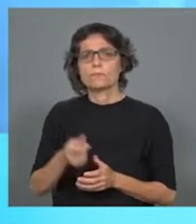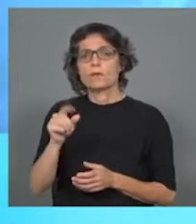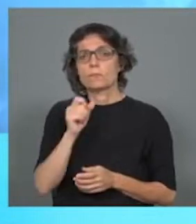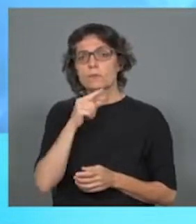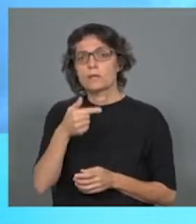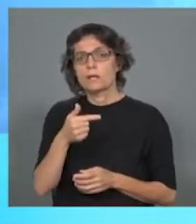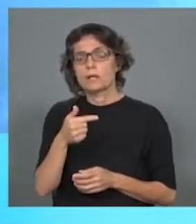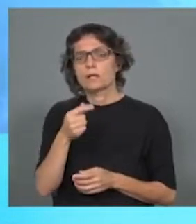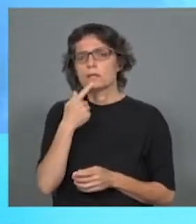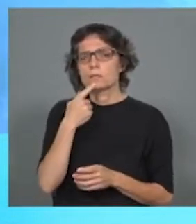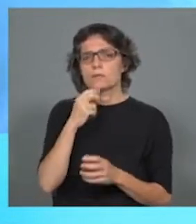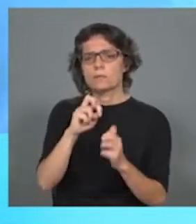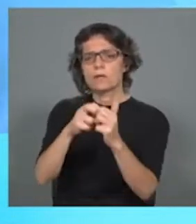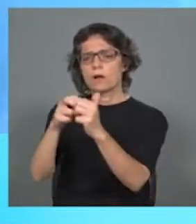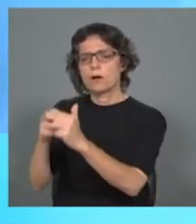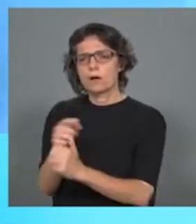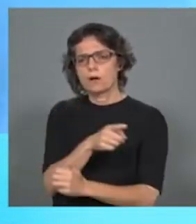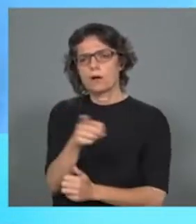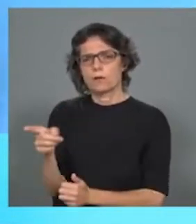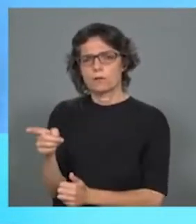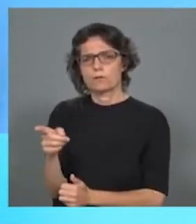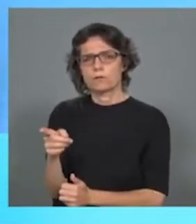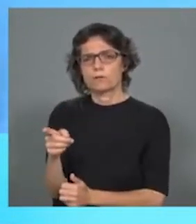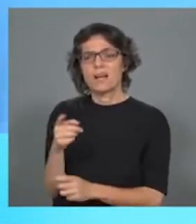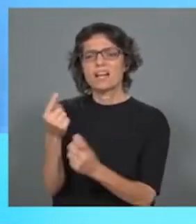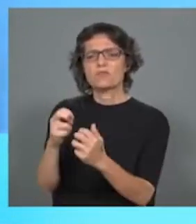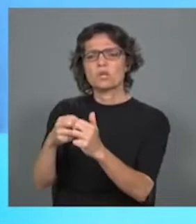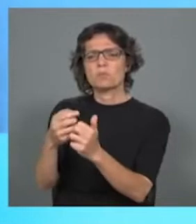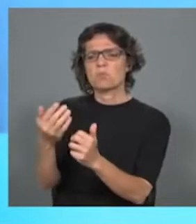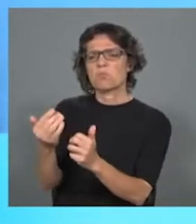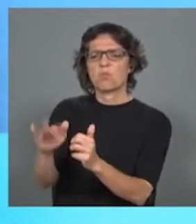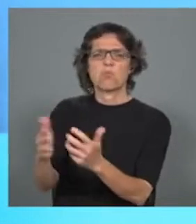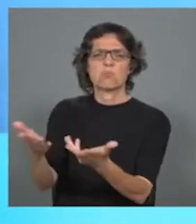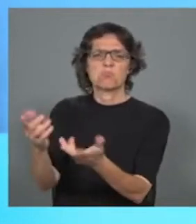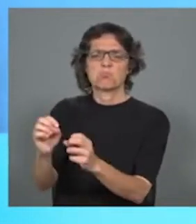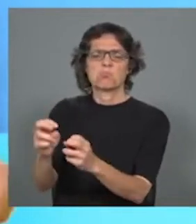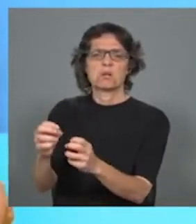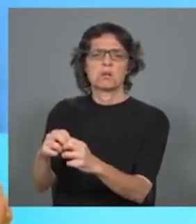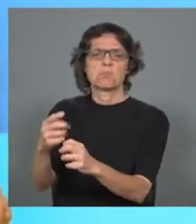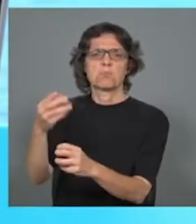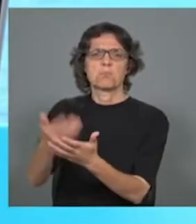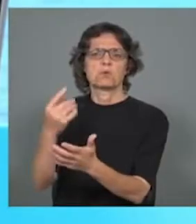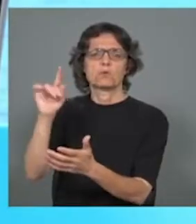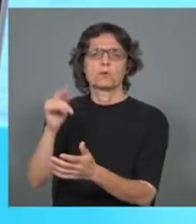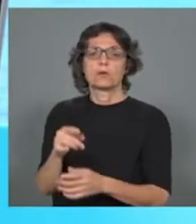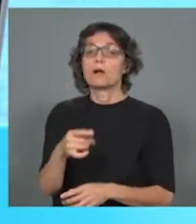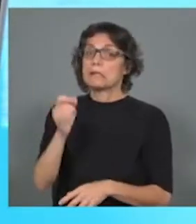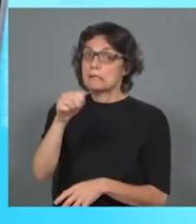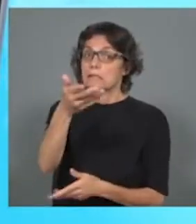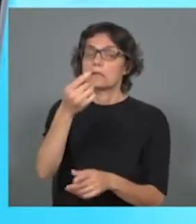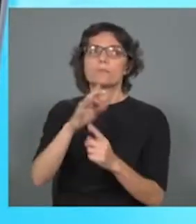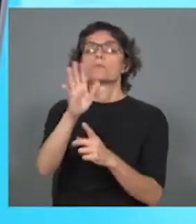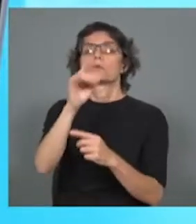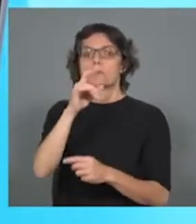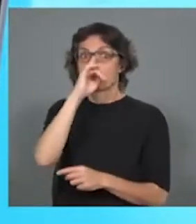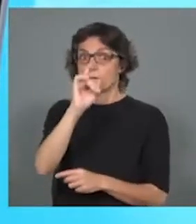que eventualmente podiam até não ser muito valorizados no âmbito desta solidão dos idosos? Sim, se calhar estou-me a lembrar, por